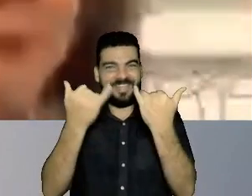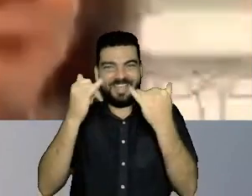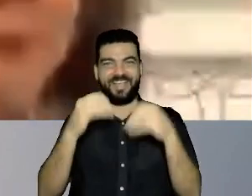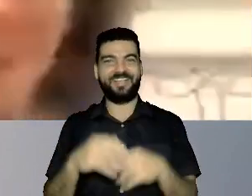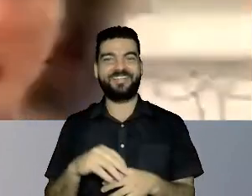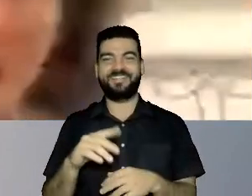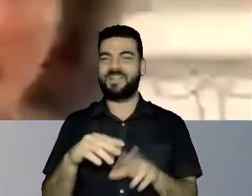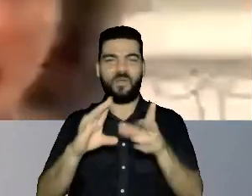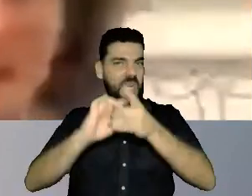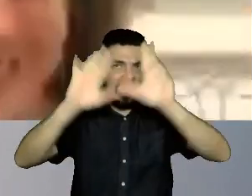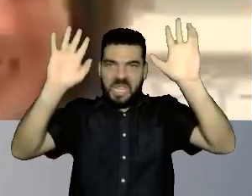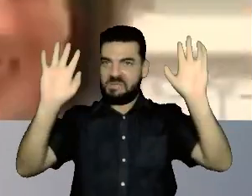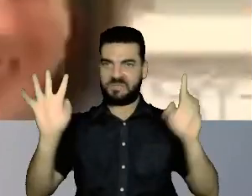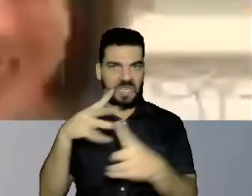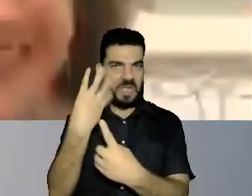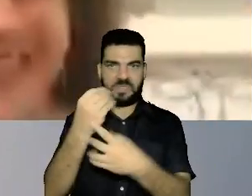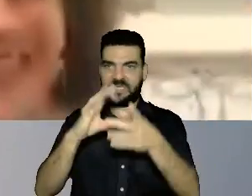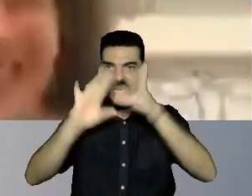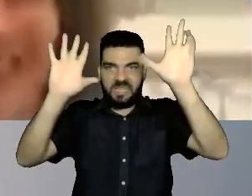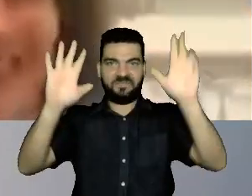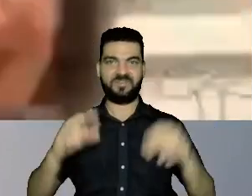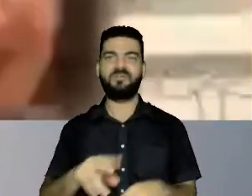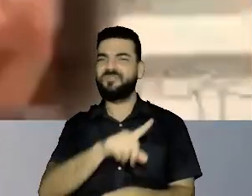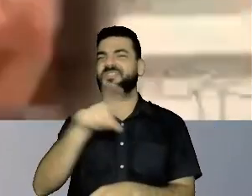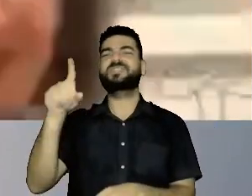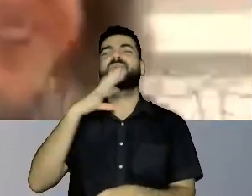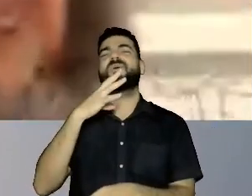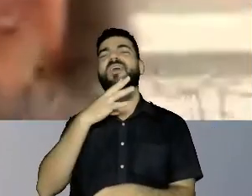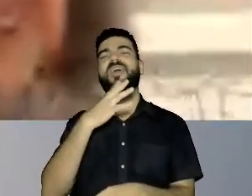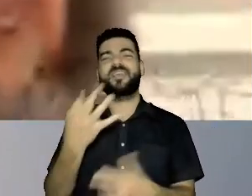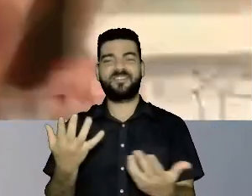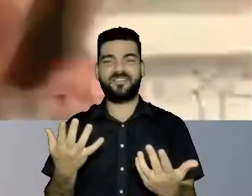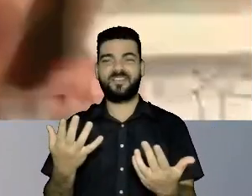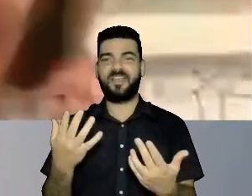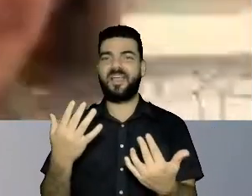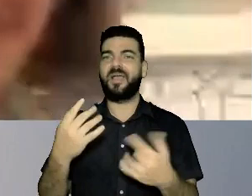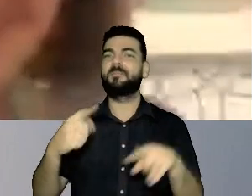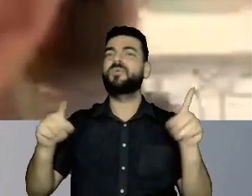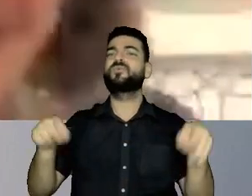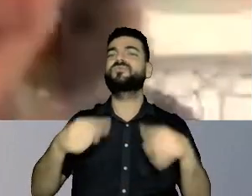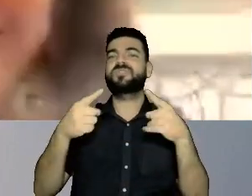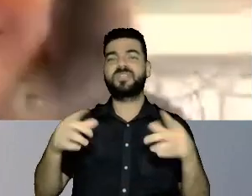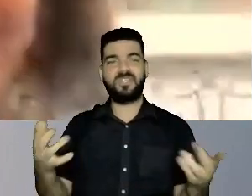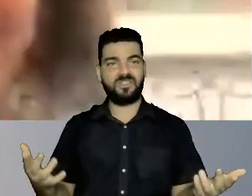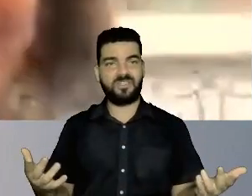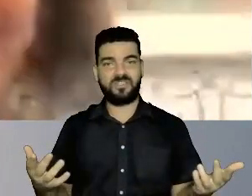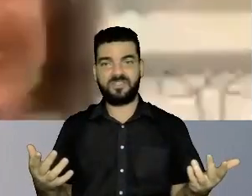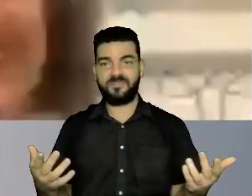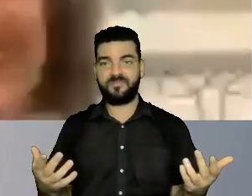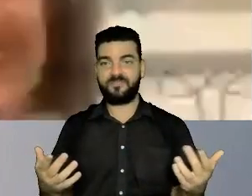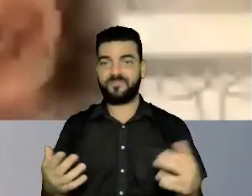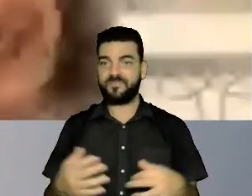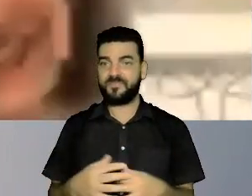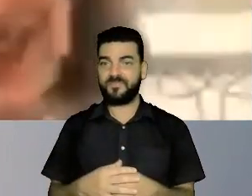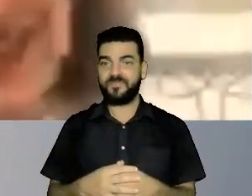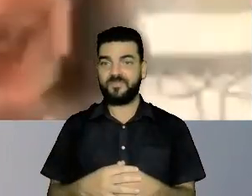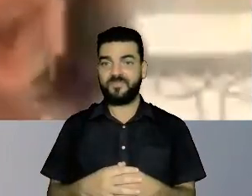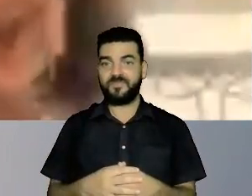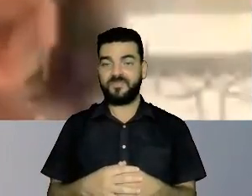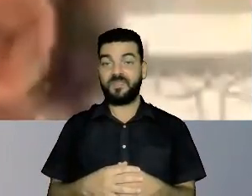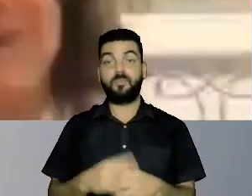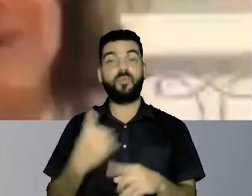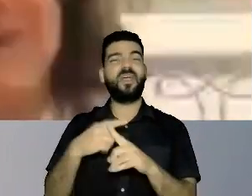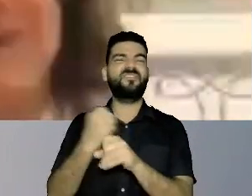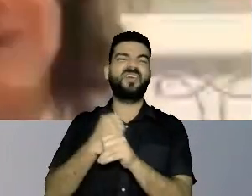eu posso cantar um pouco, né, Luísa, aqui? Posso? Claro, não vou cantar, não. Nós estamos falando de arte hoje, não, mas né?